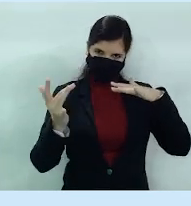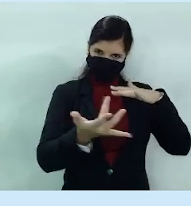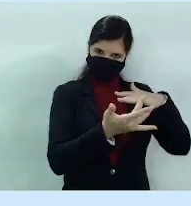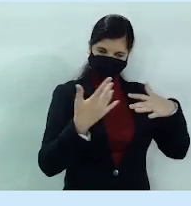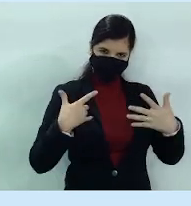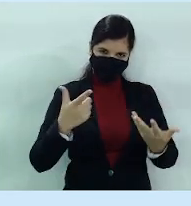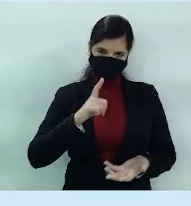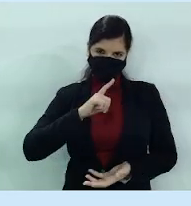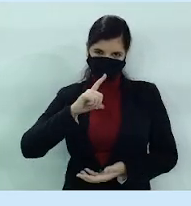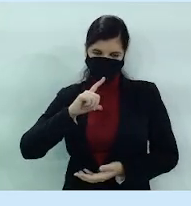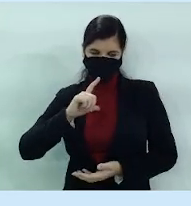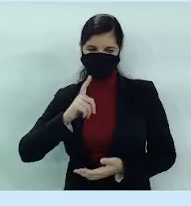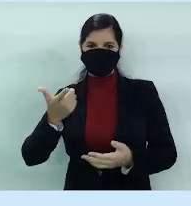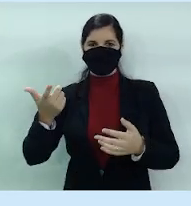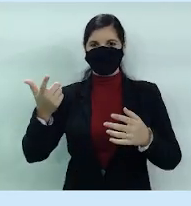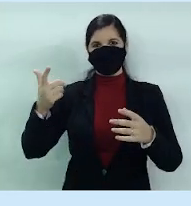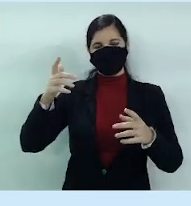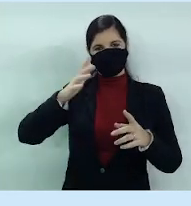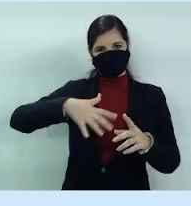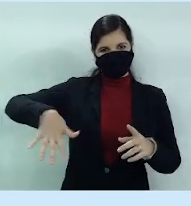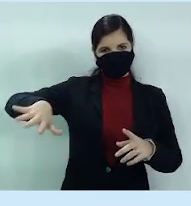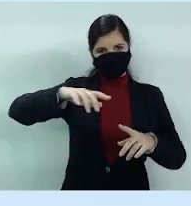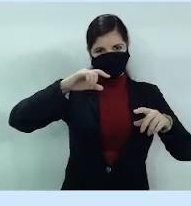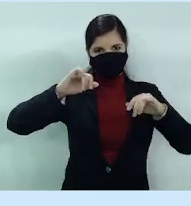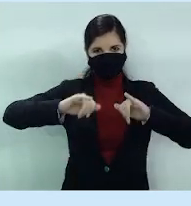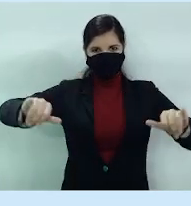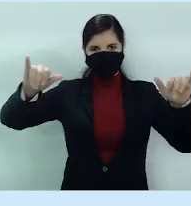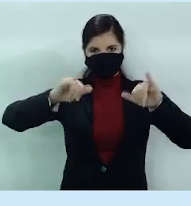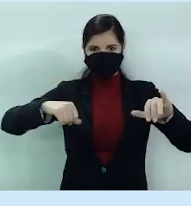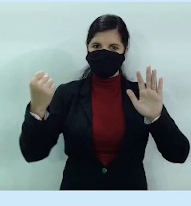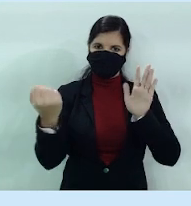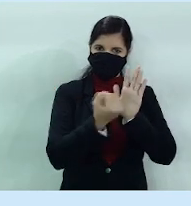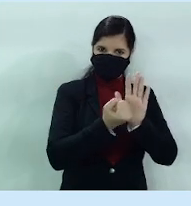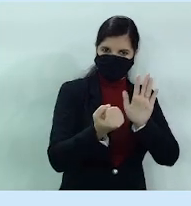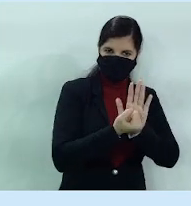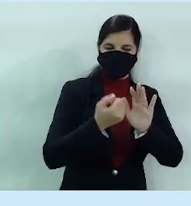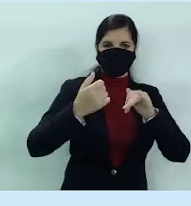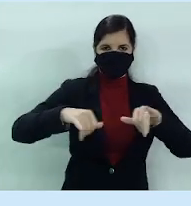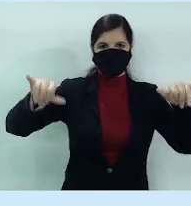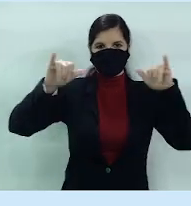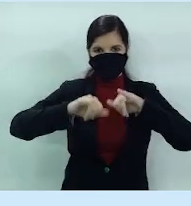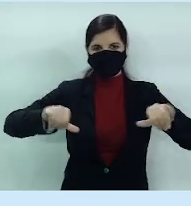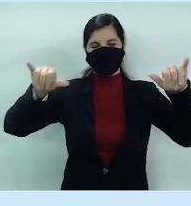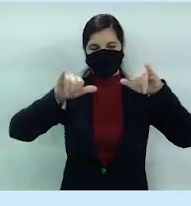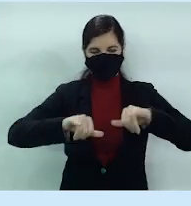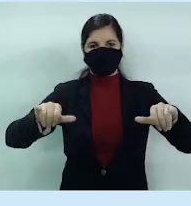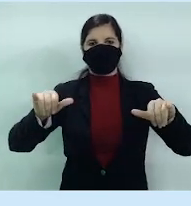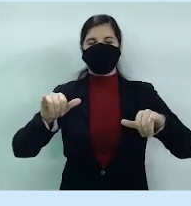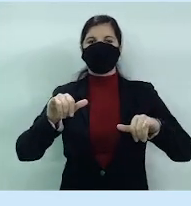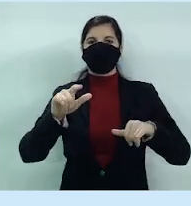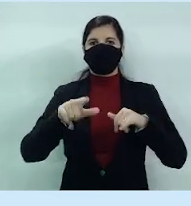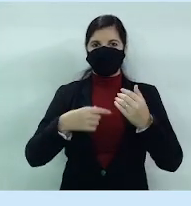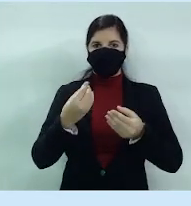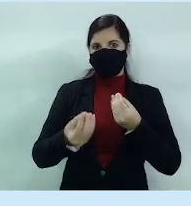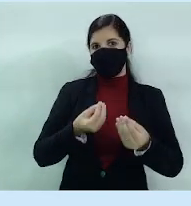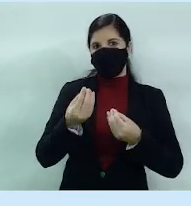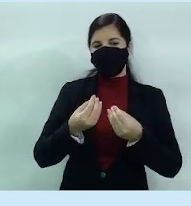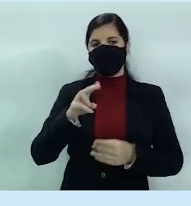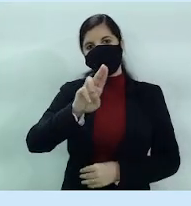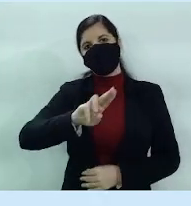esses influenciadores divulgando produtos, divulgando marcas, e aí eles divulgam de uma forma como se eles